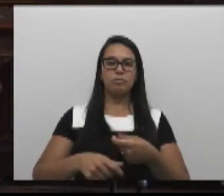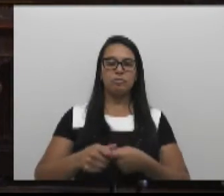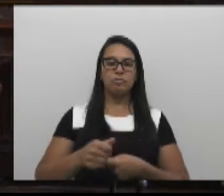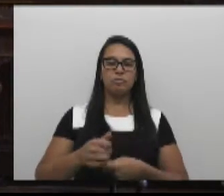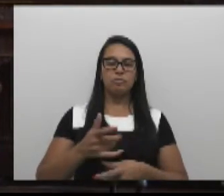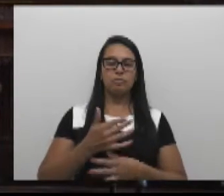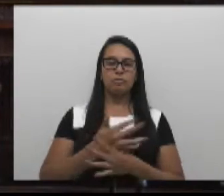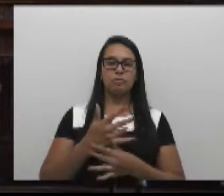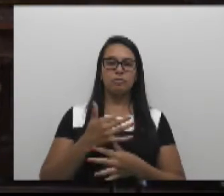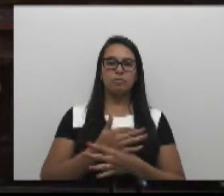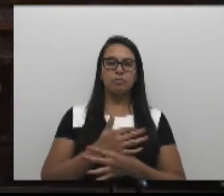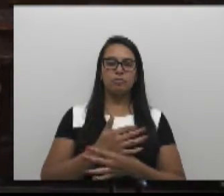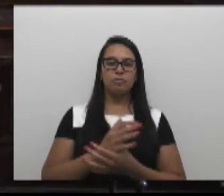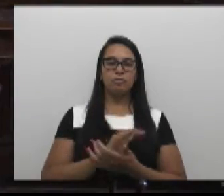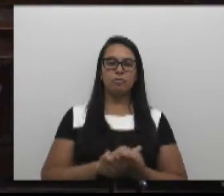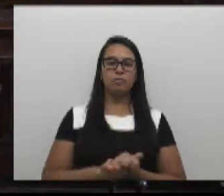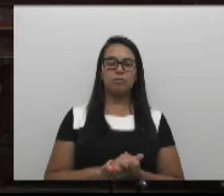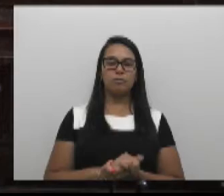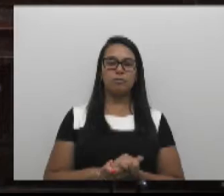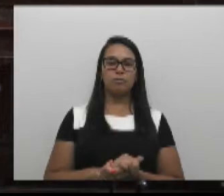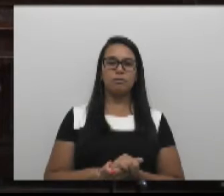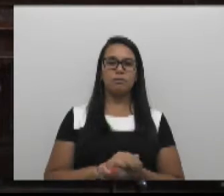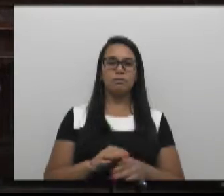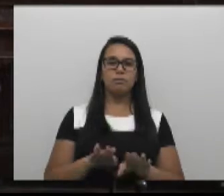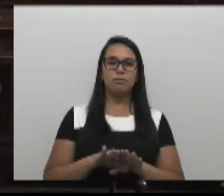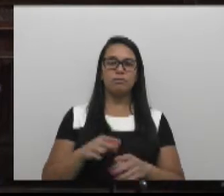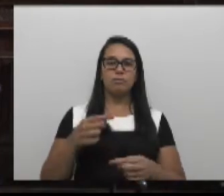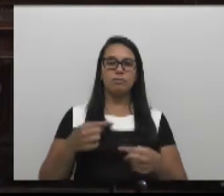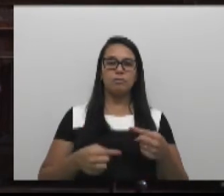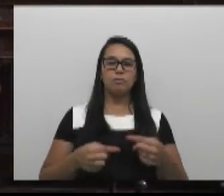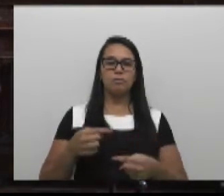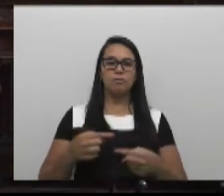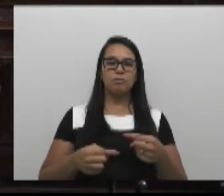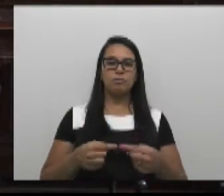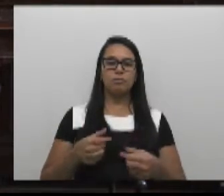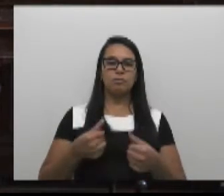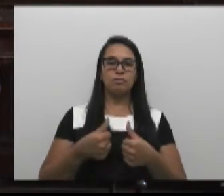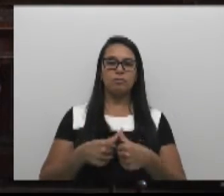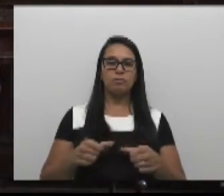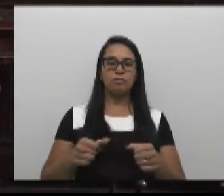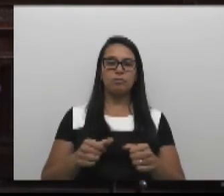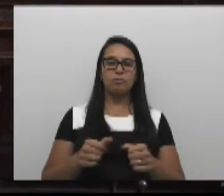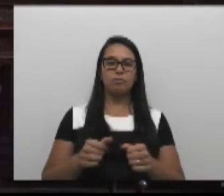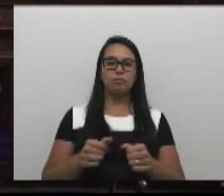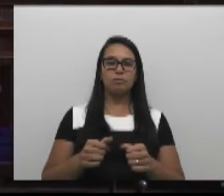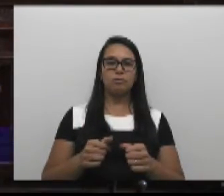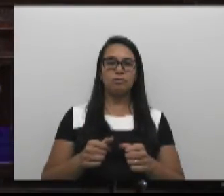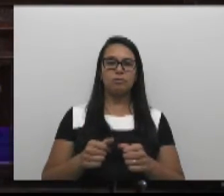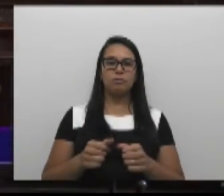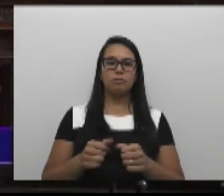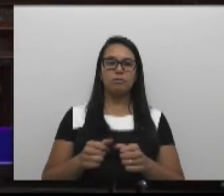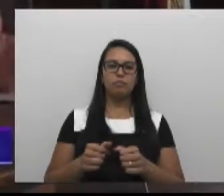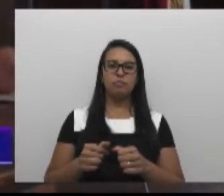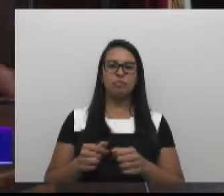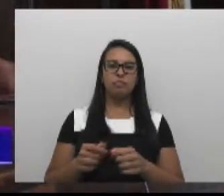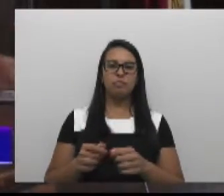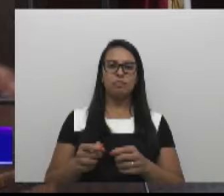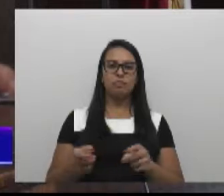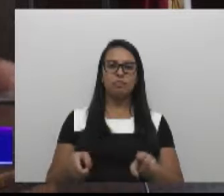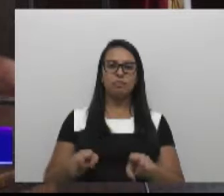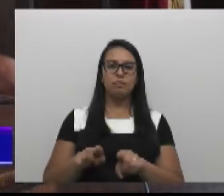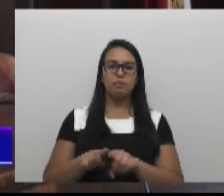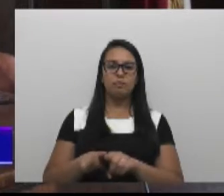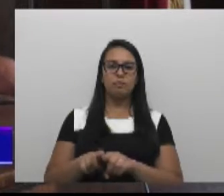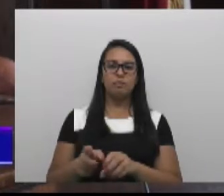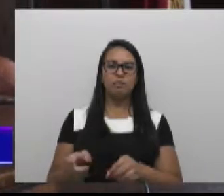melhor às políticas relacionadas ao tópico do projeto, que é a política de agrotóxico. Quanto à participação, vereador, com